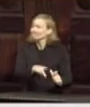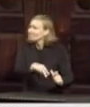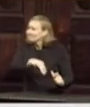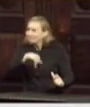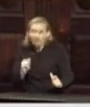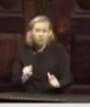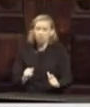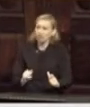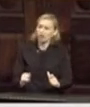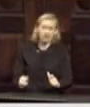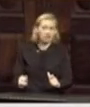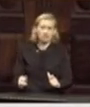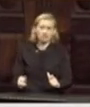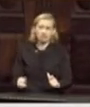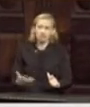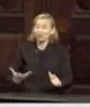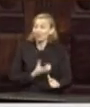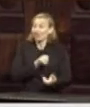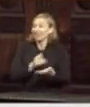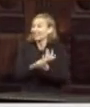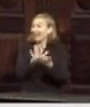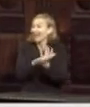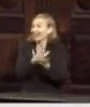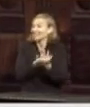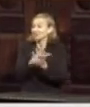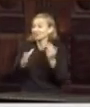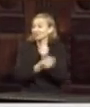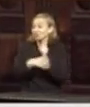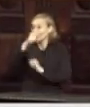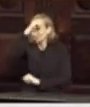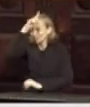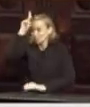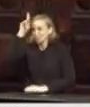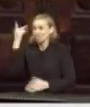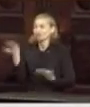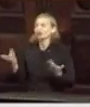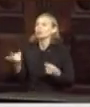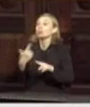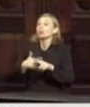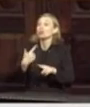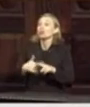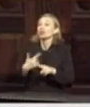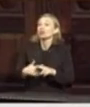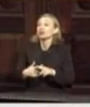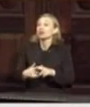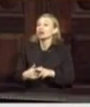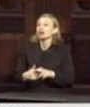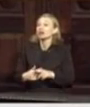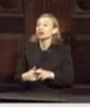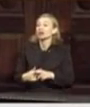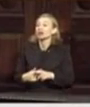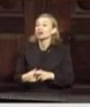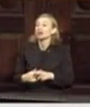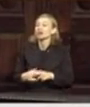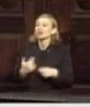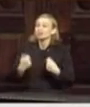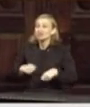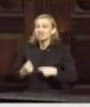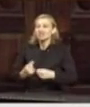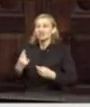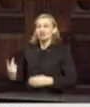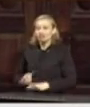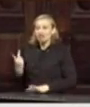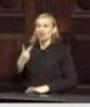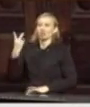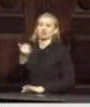FECAM, não vai salvar nada na segurança pública. Porque eu volto ao debate anterior. Para a segurança